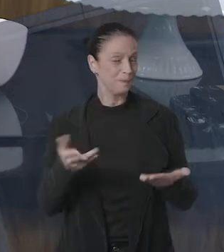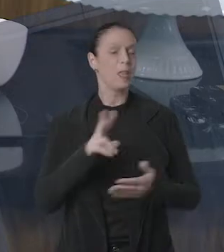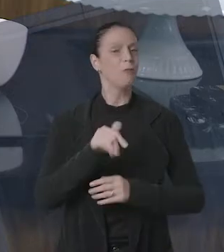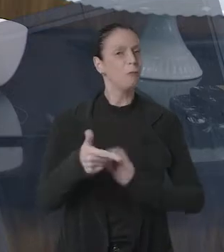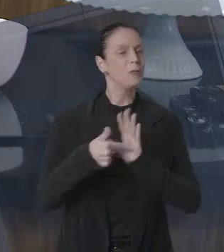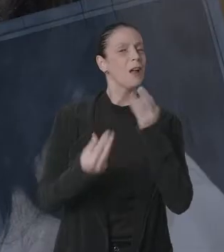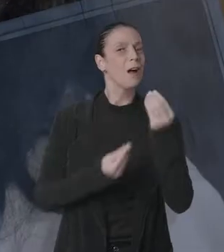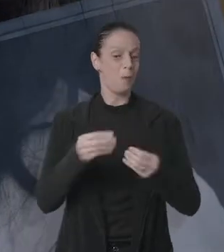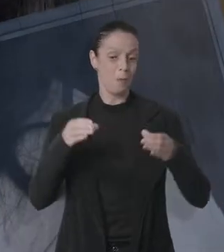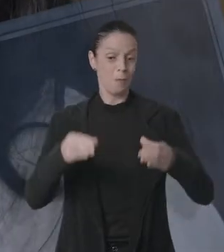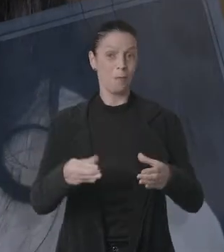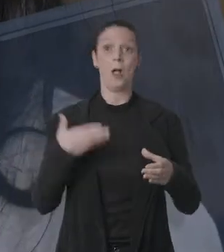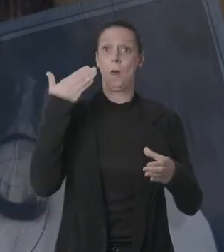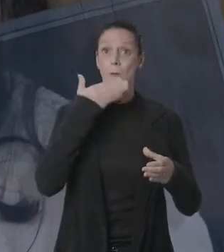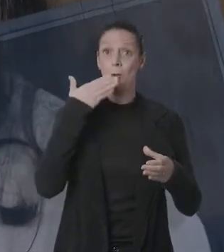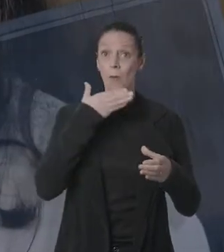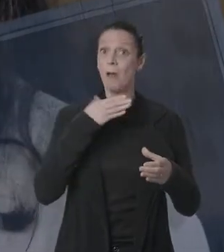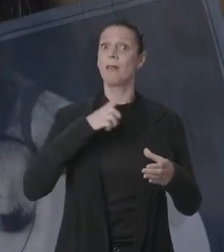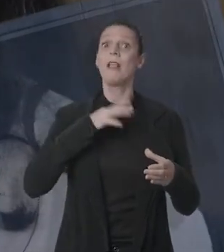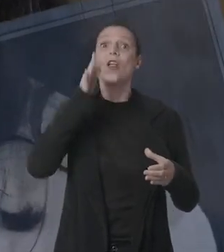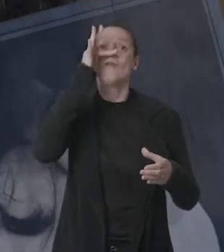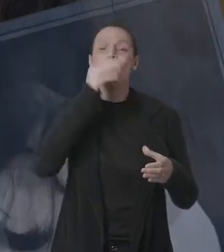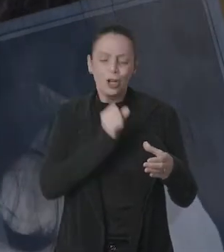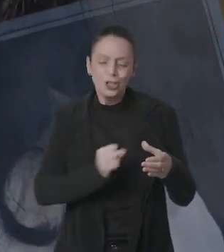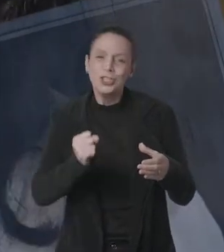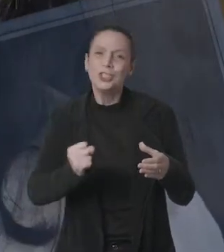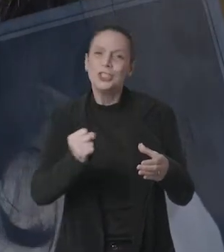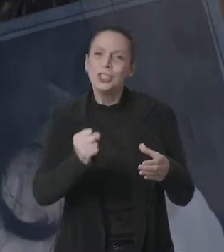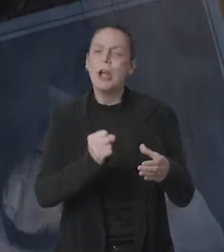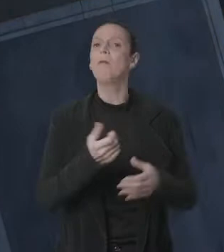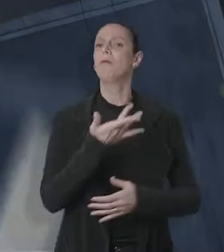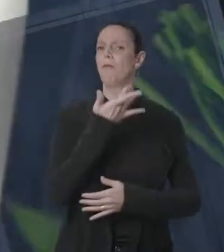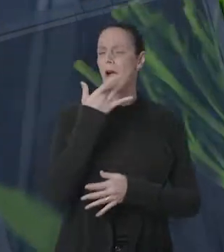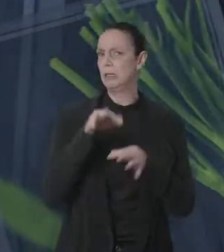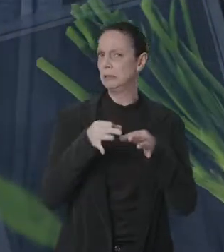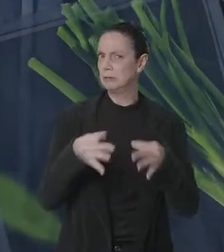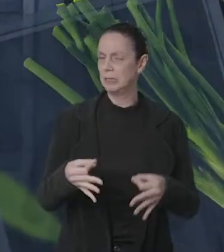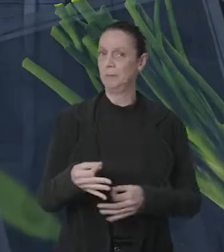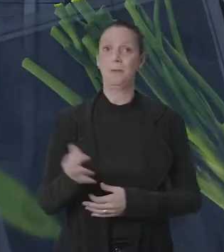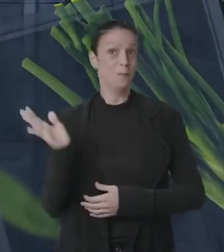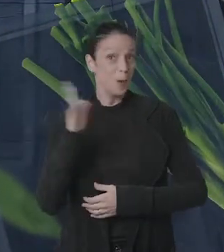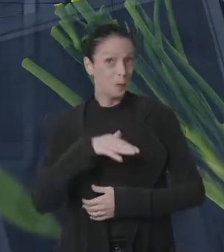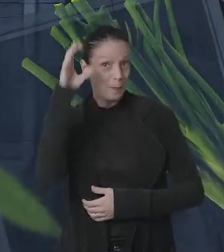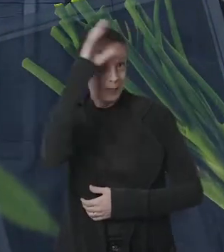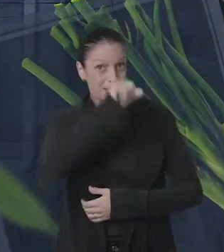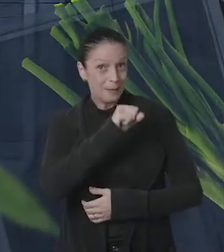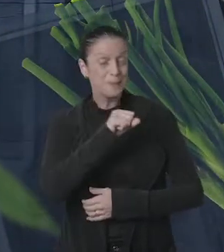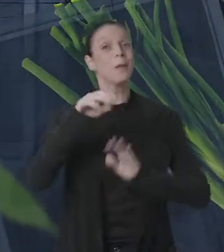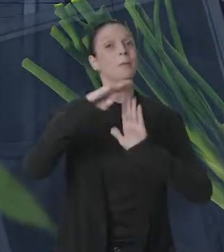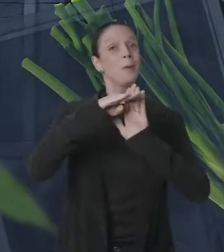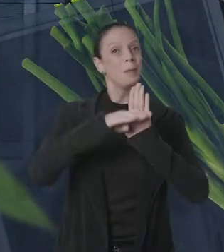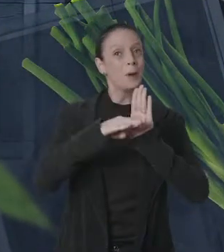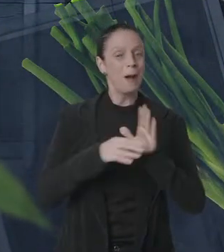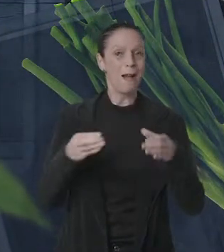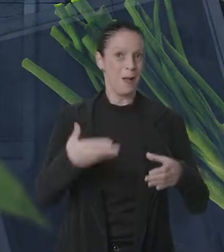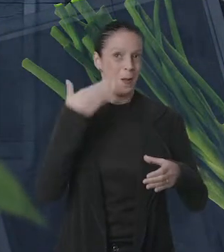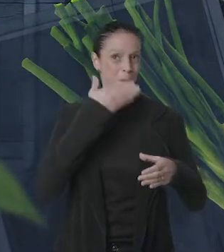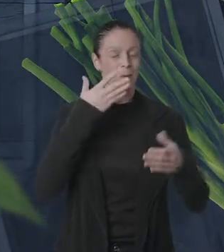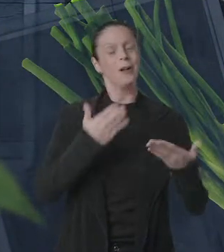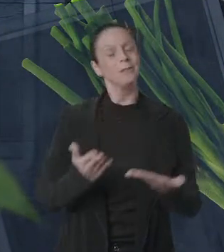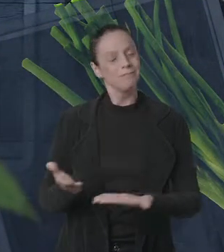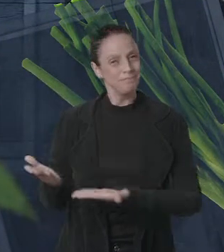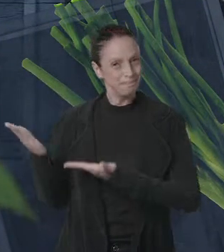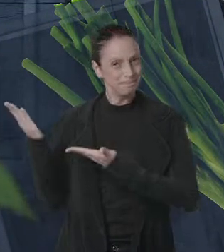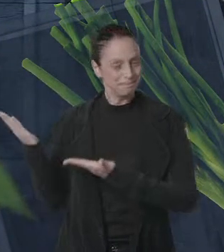como preparar um bolo com rosetas de chantilly. É bem simples e fácil, vamos lá? Os ingredientes para a massa são